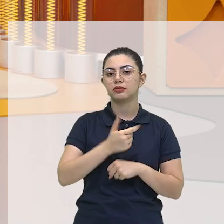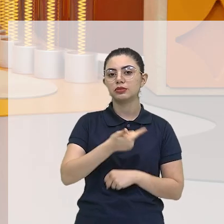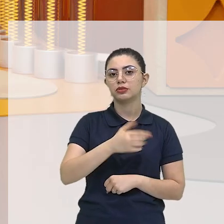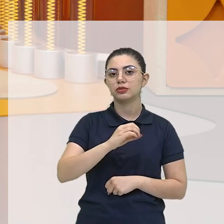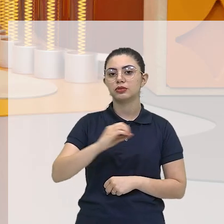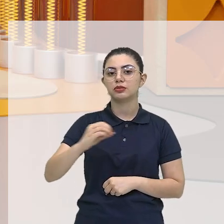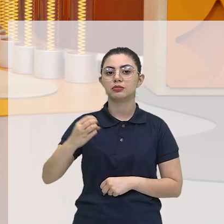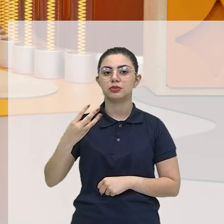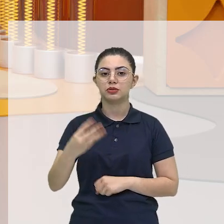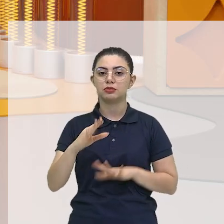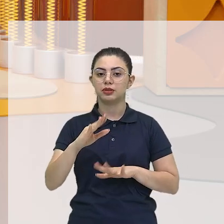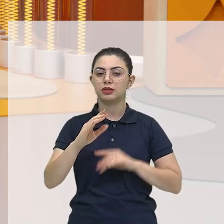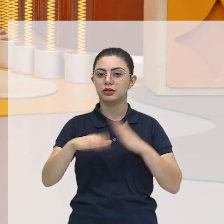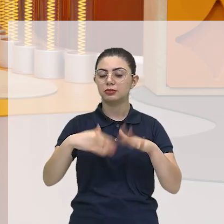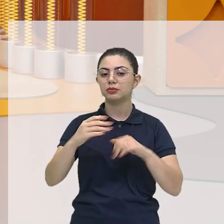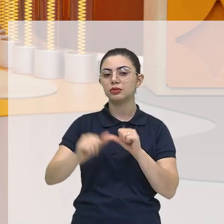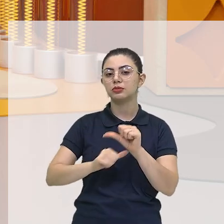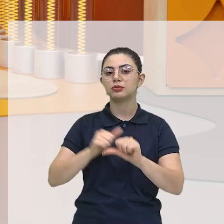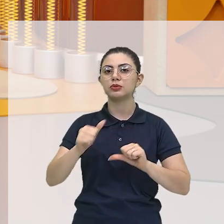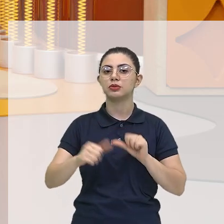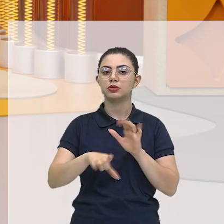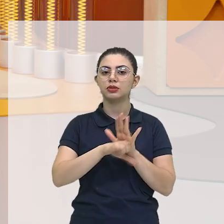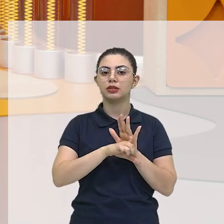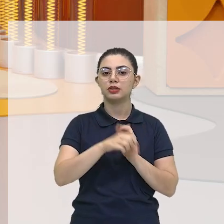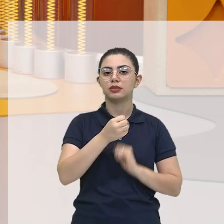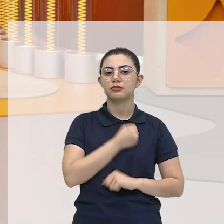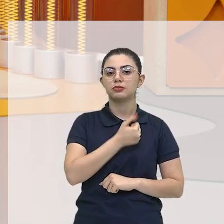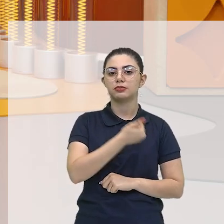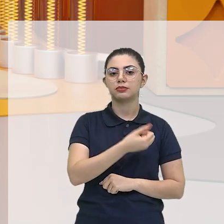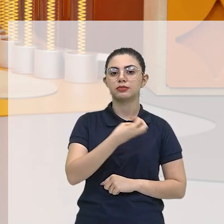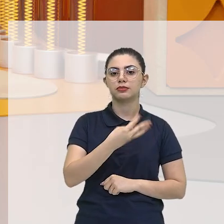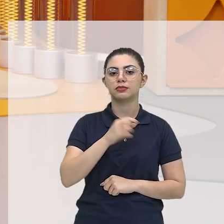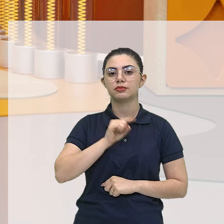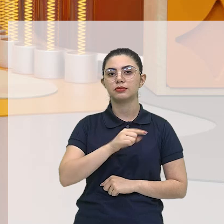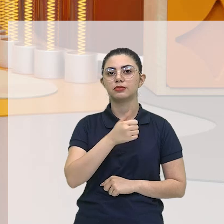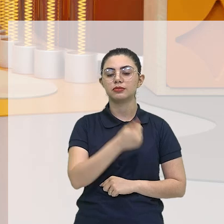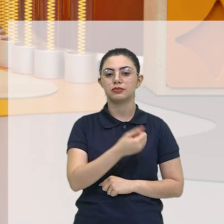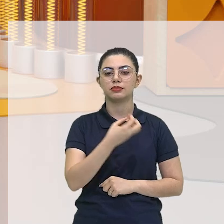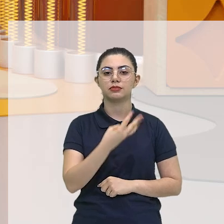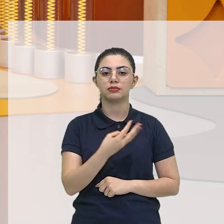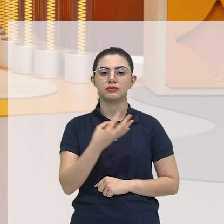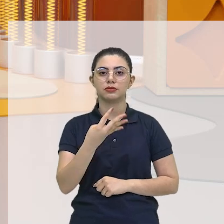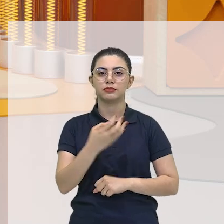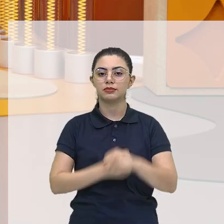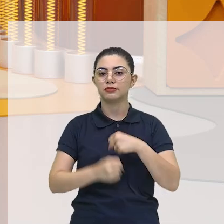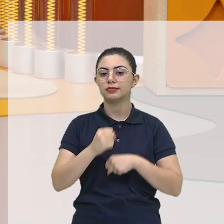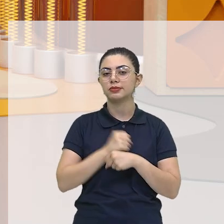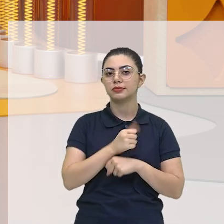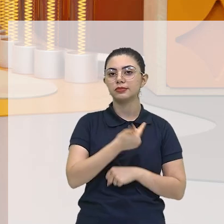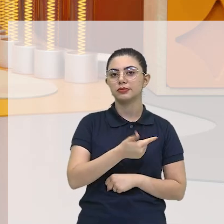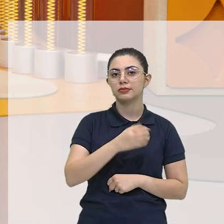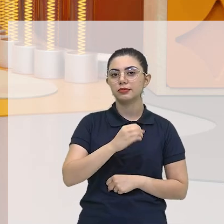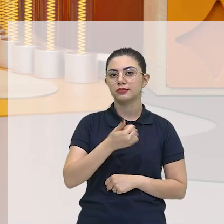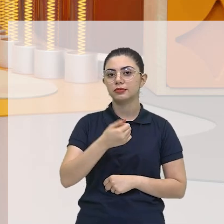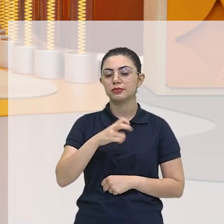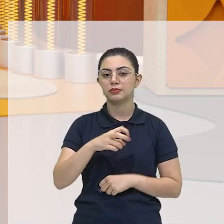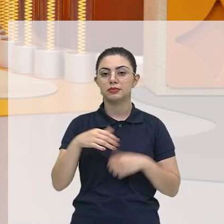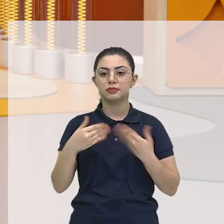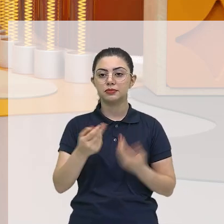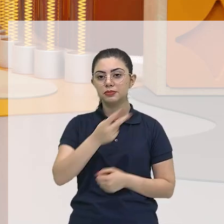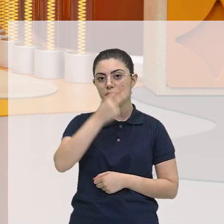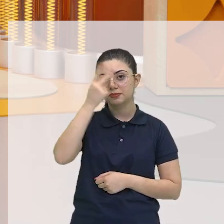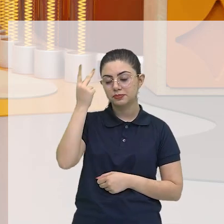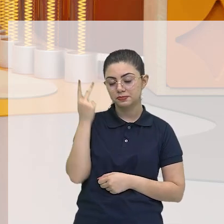10.779/2003, que foi alterada aí pela Lei 13.134 de 2015. Os pescadores